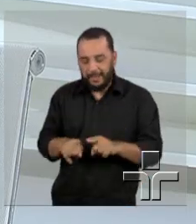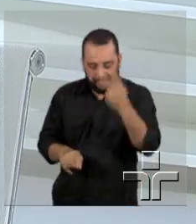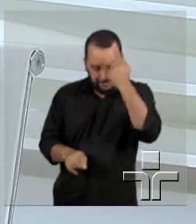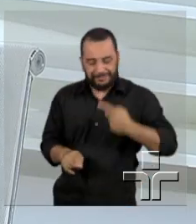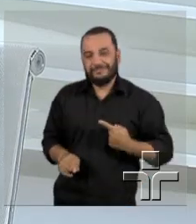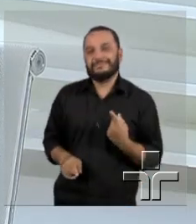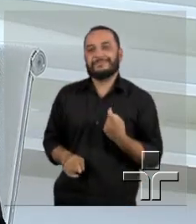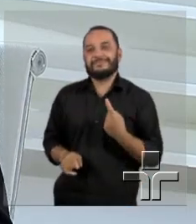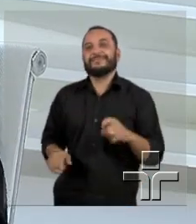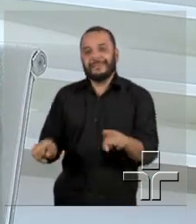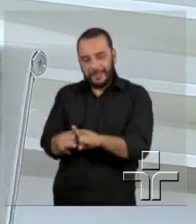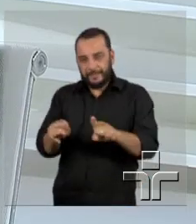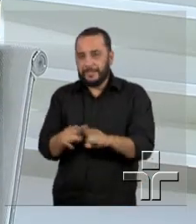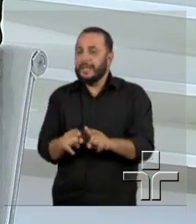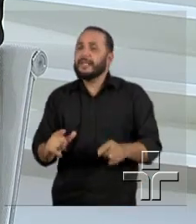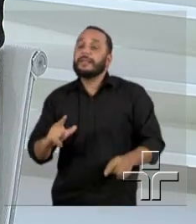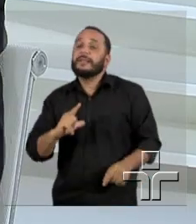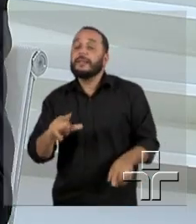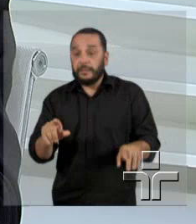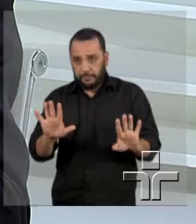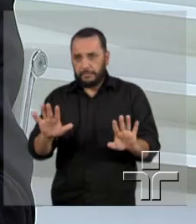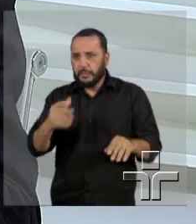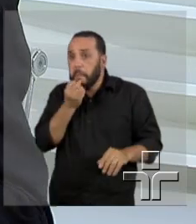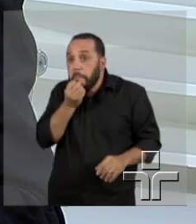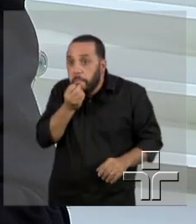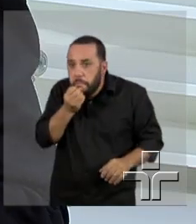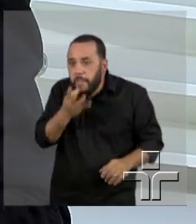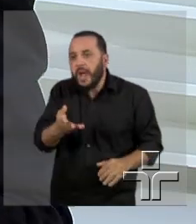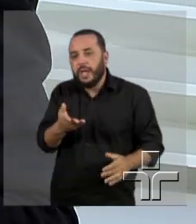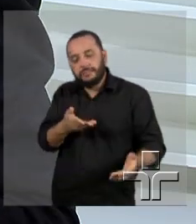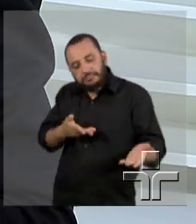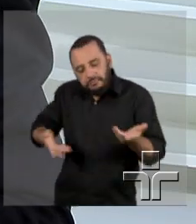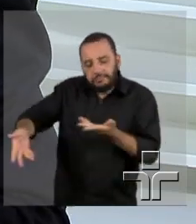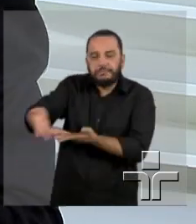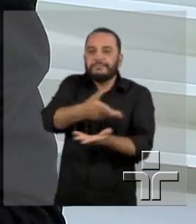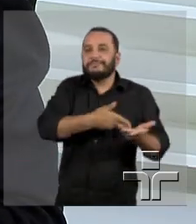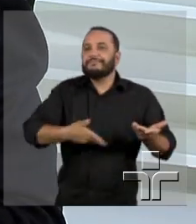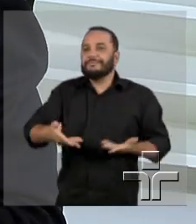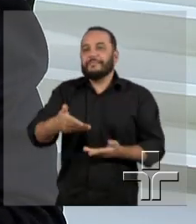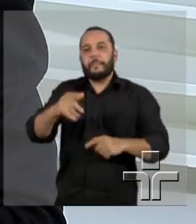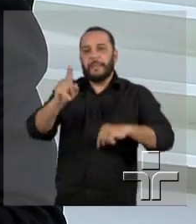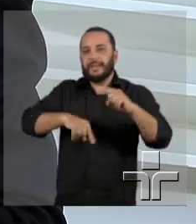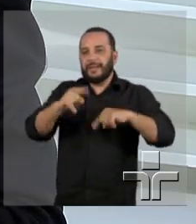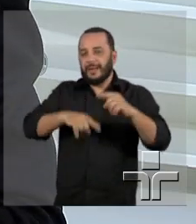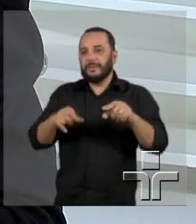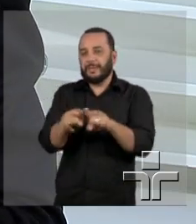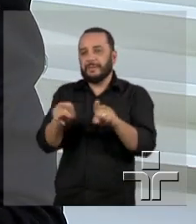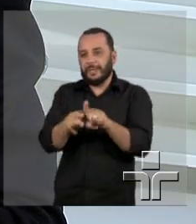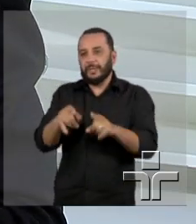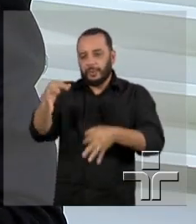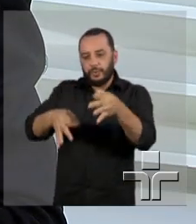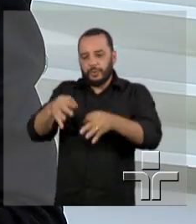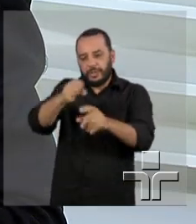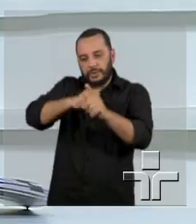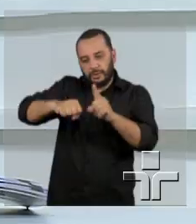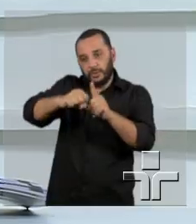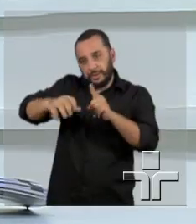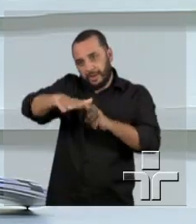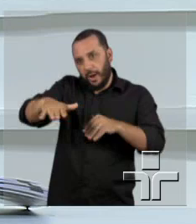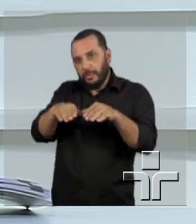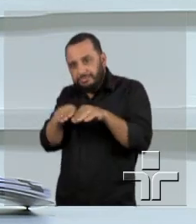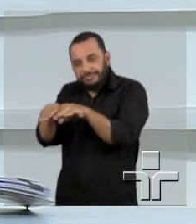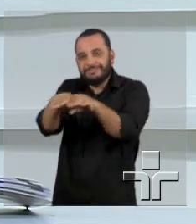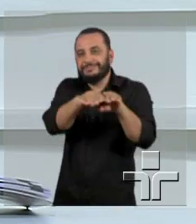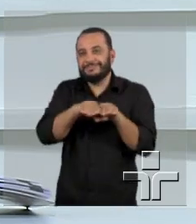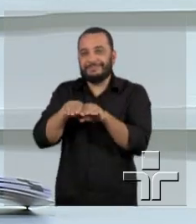por fim, o bem-estar, que é sobretudo material, e a justiça social. Ministro, vamos